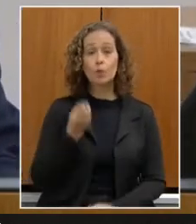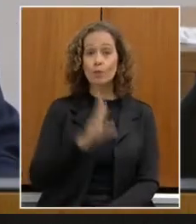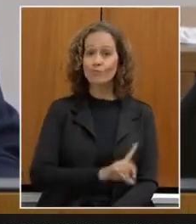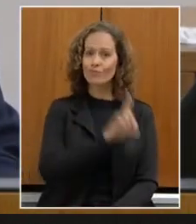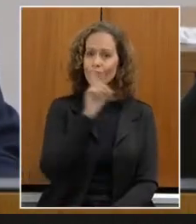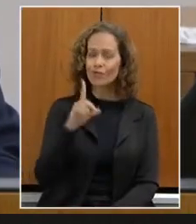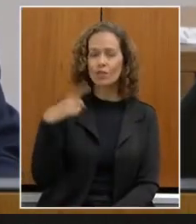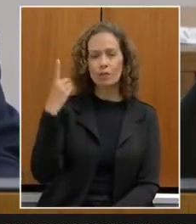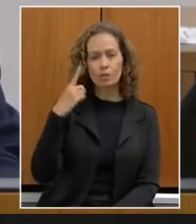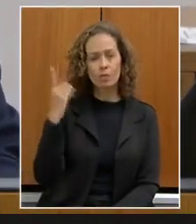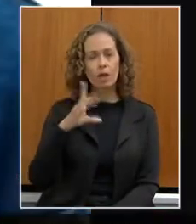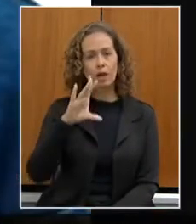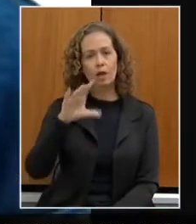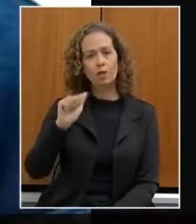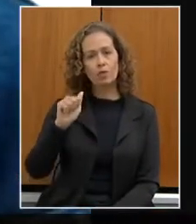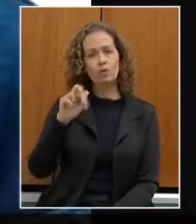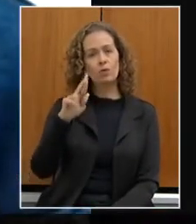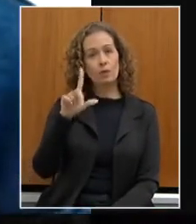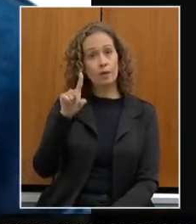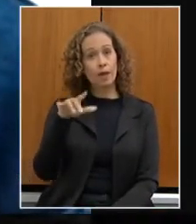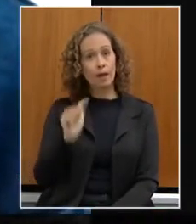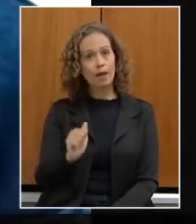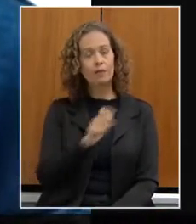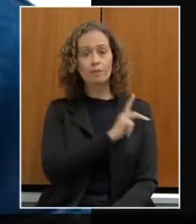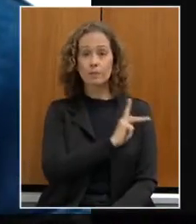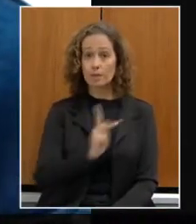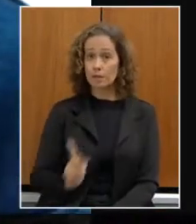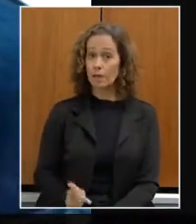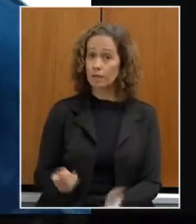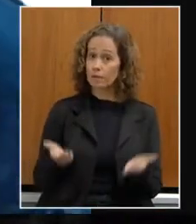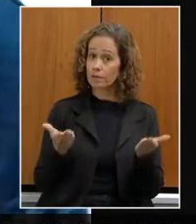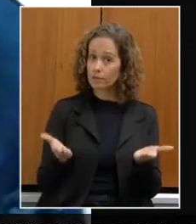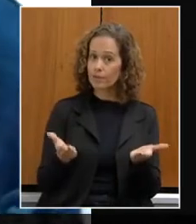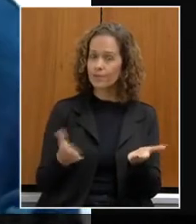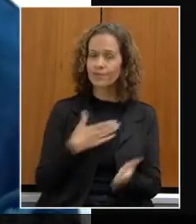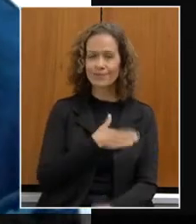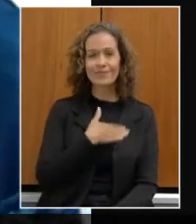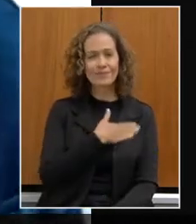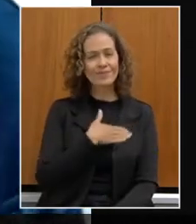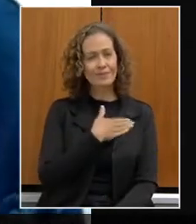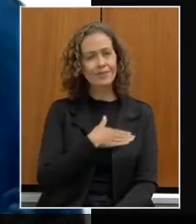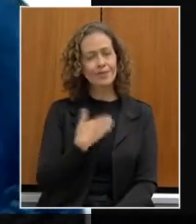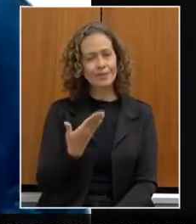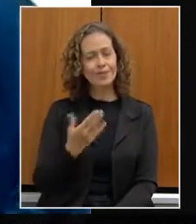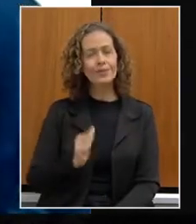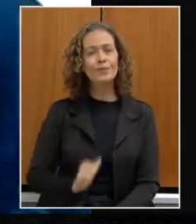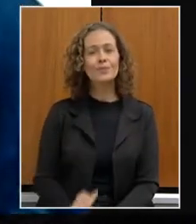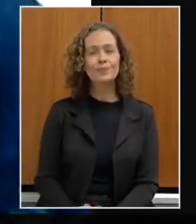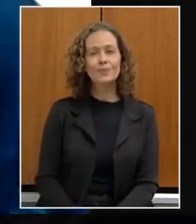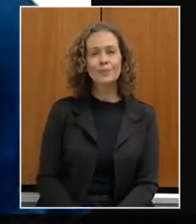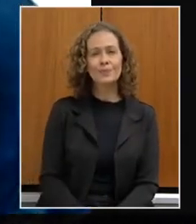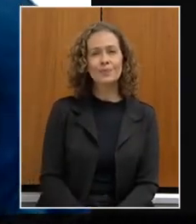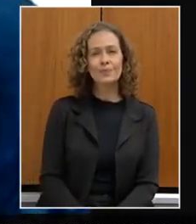deputado Carlos Pimenta nosso querido presidente né dessa sessão dessa